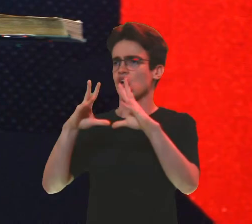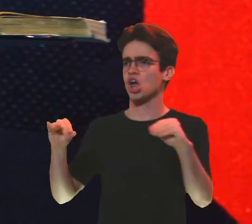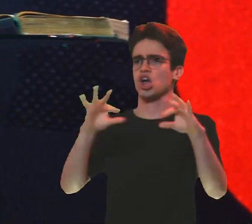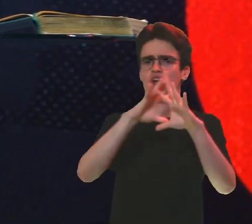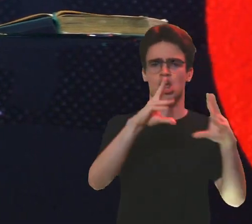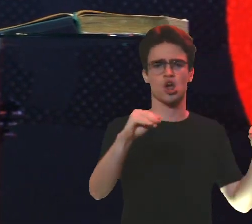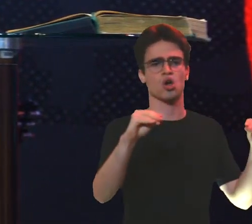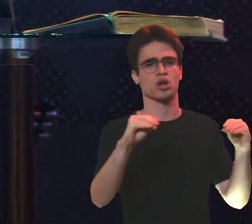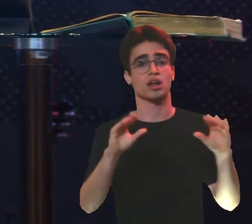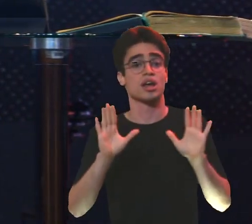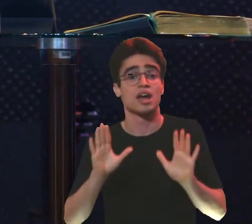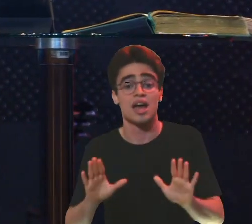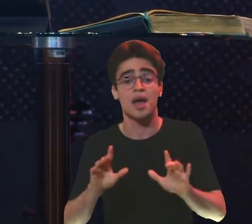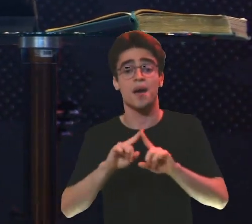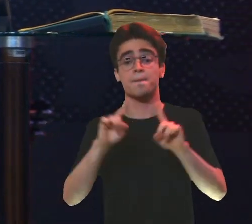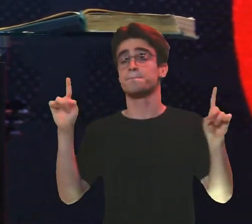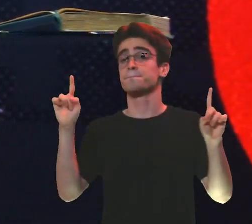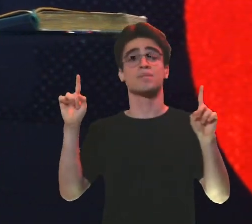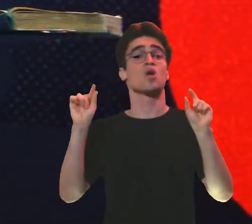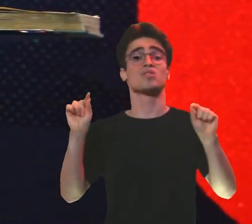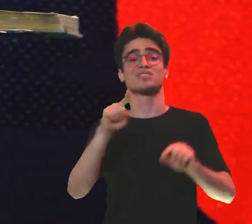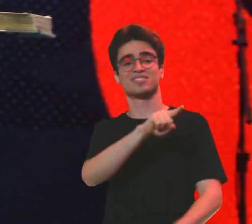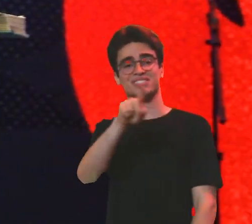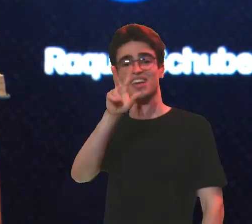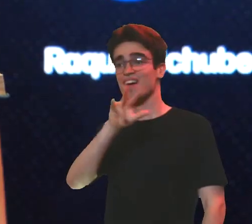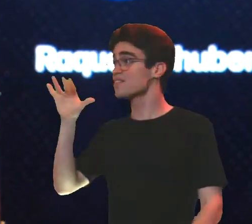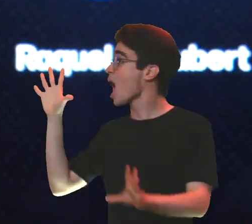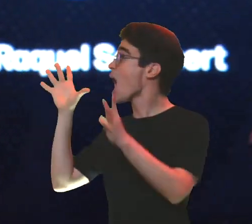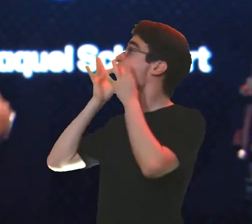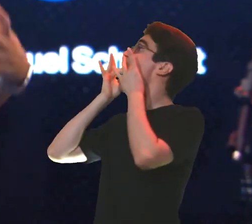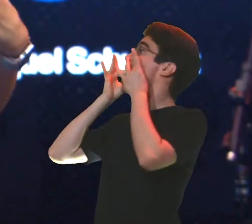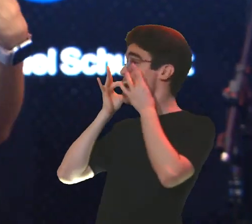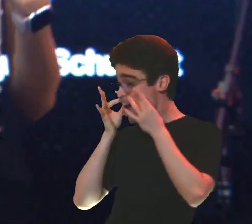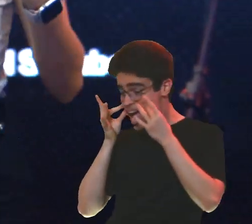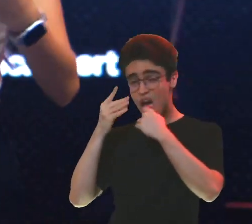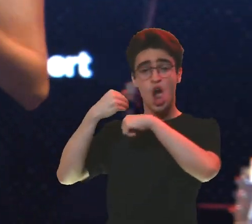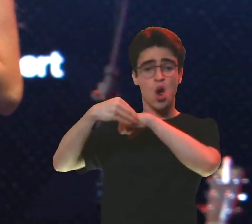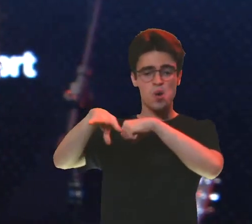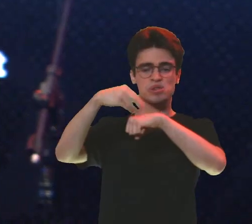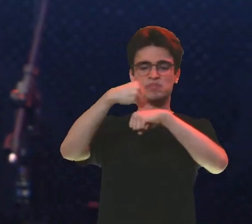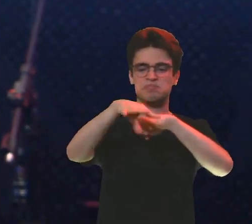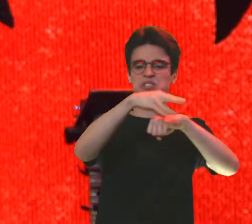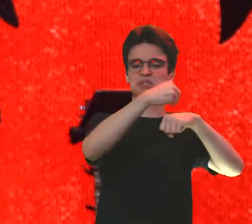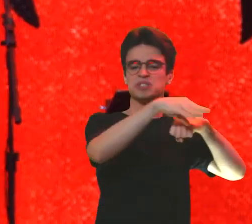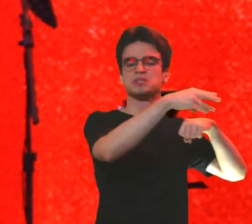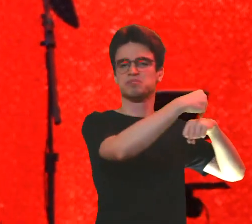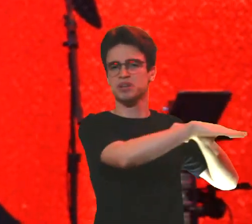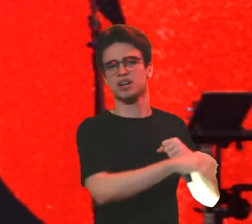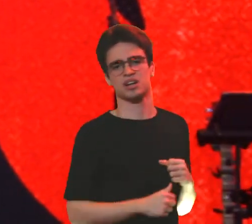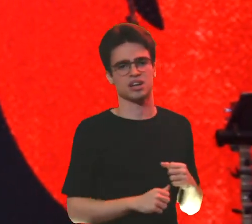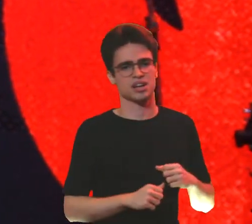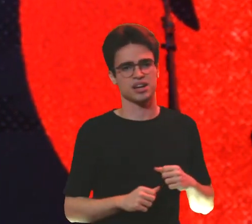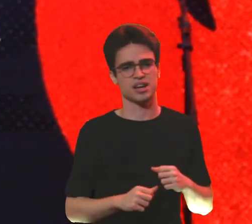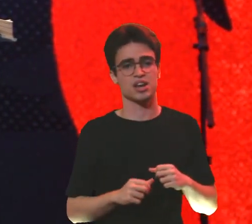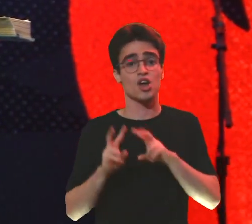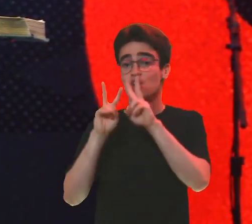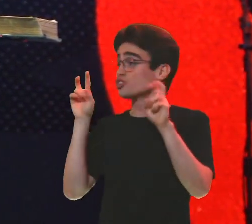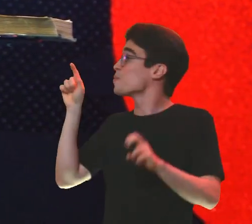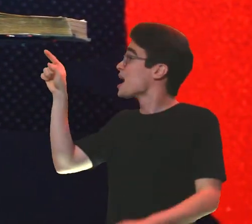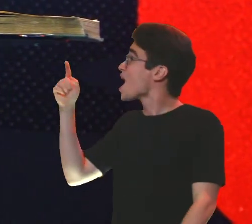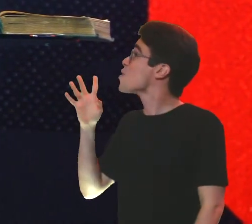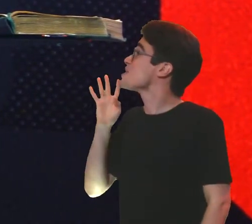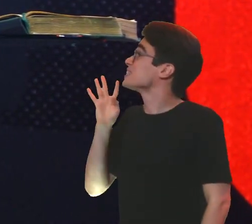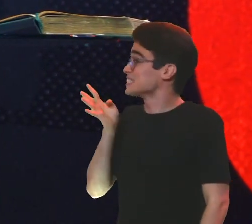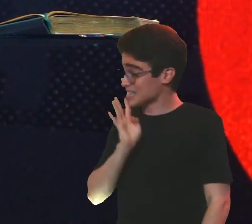onde você for. Você vai ser a minha testemunha. Você vai falar para as pessoas sobre aquele de quem